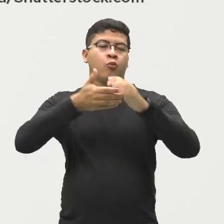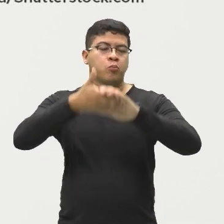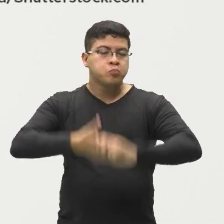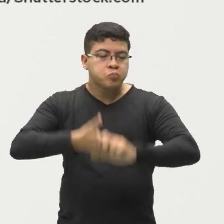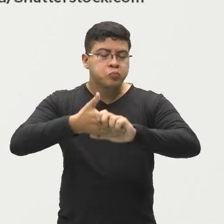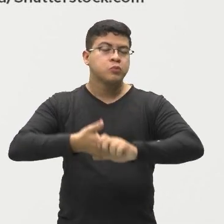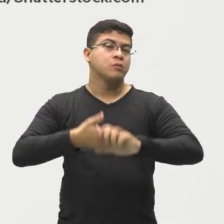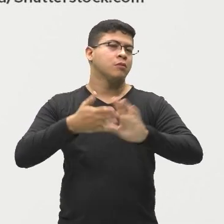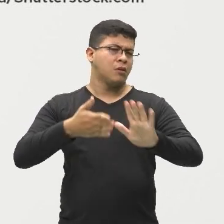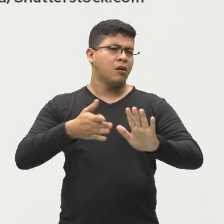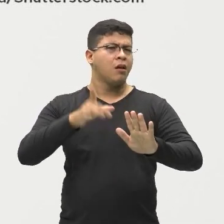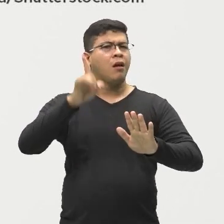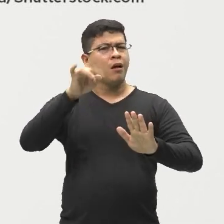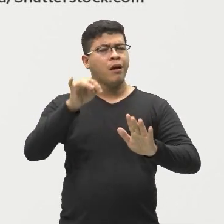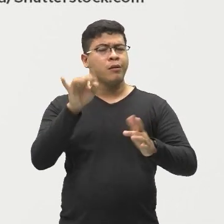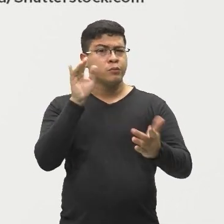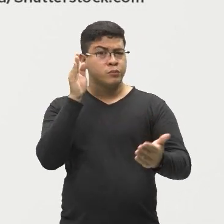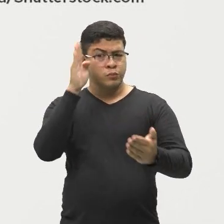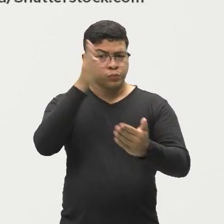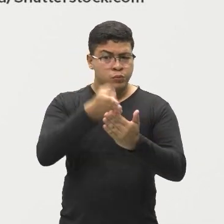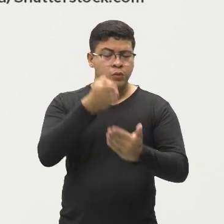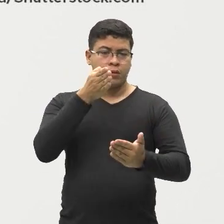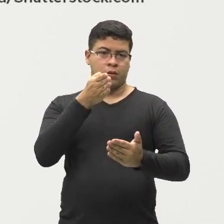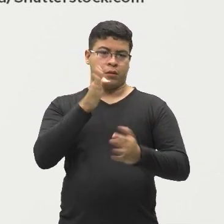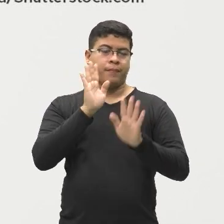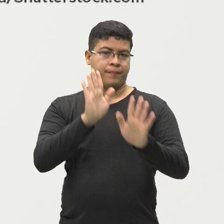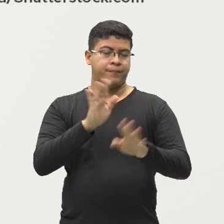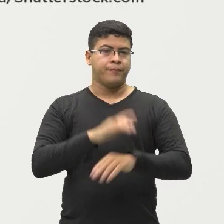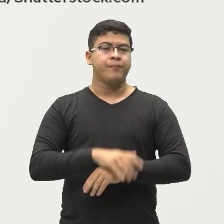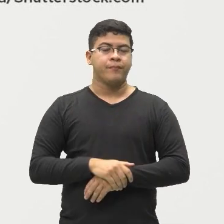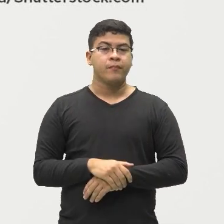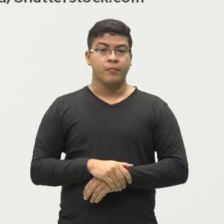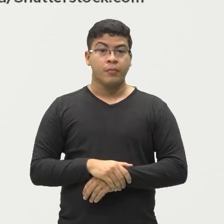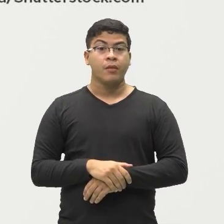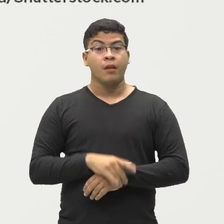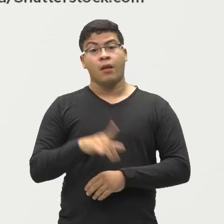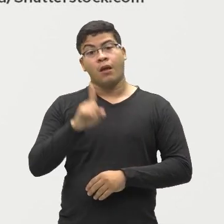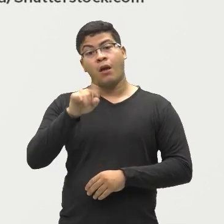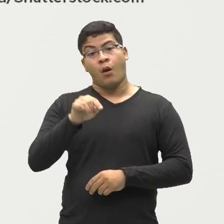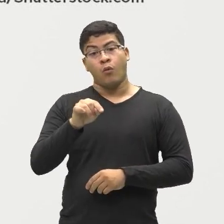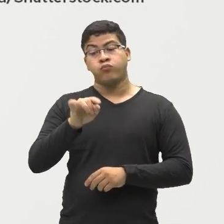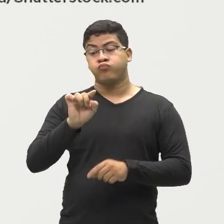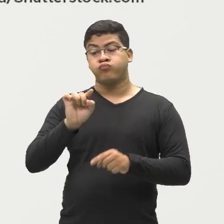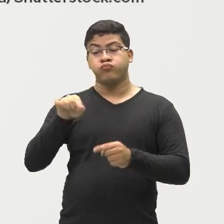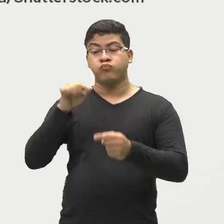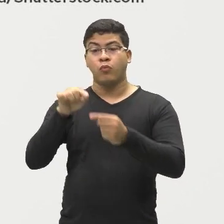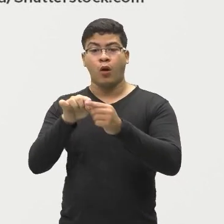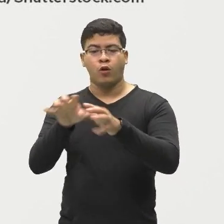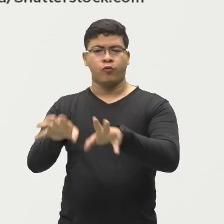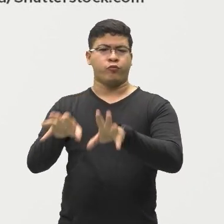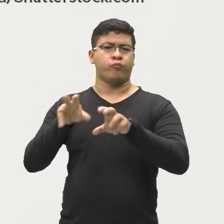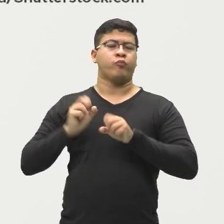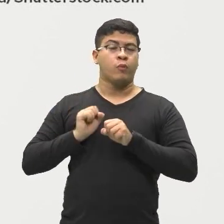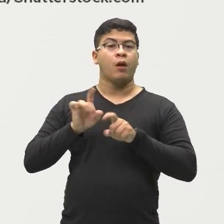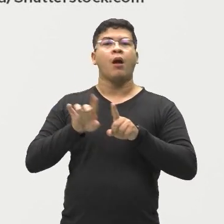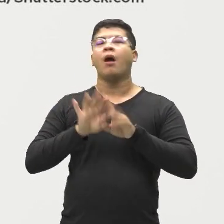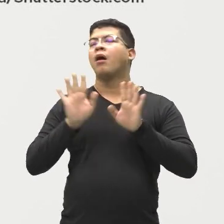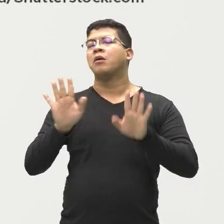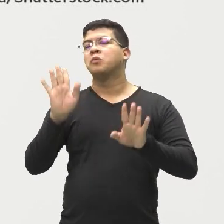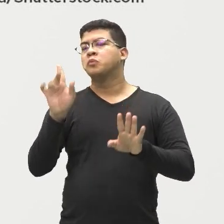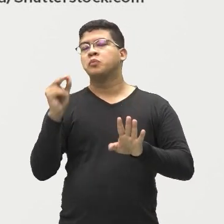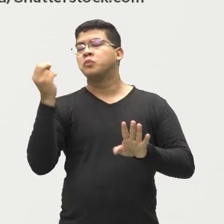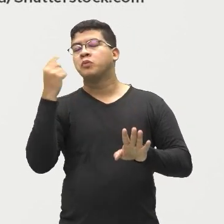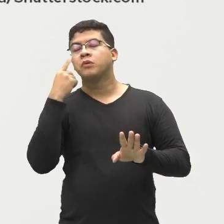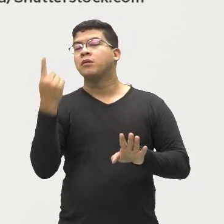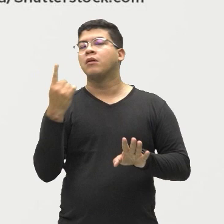de mão, Aquele contato direto com agente infeccioso ou através da exposição da pessoa